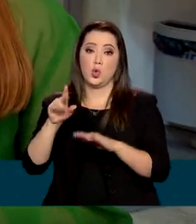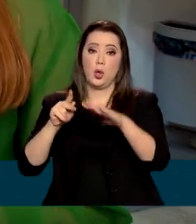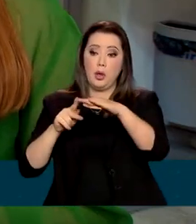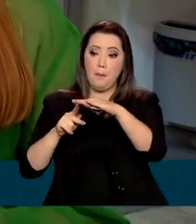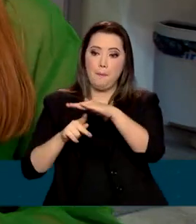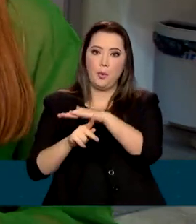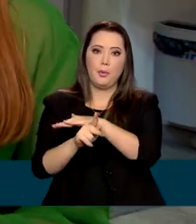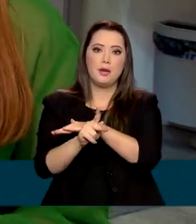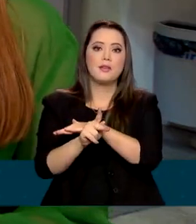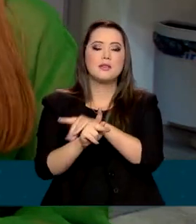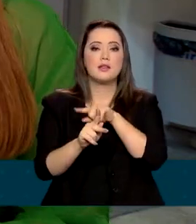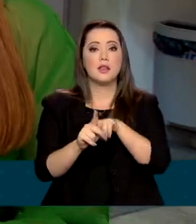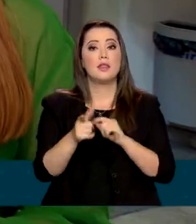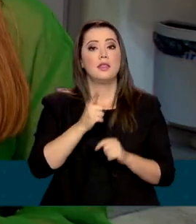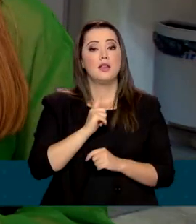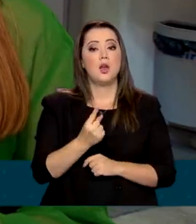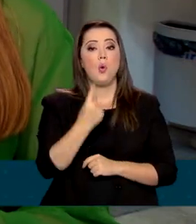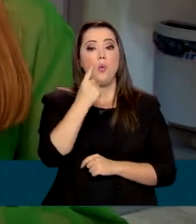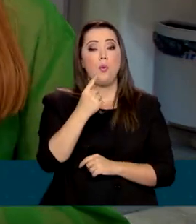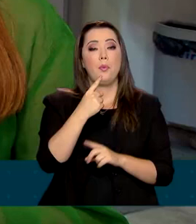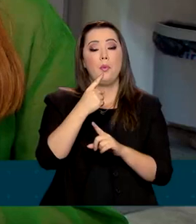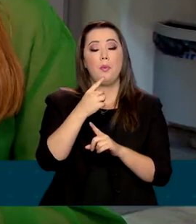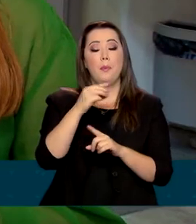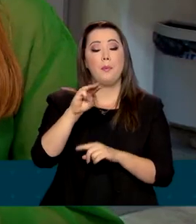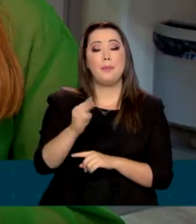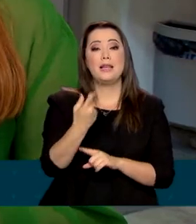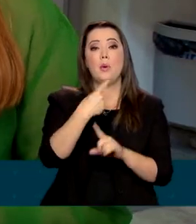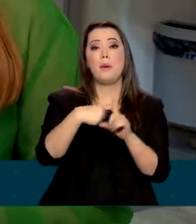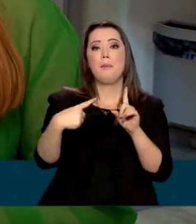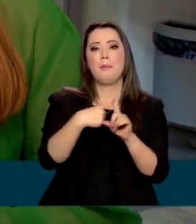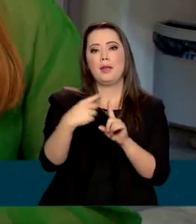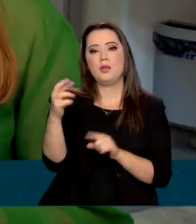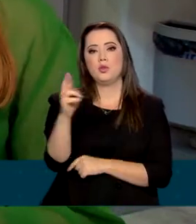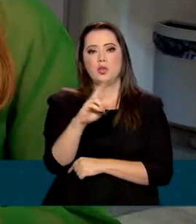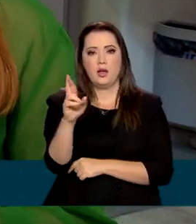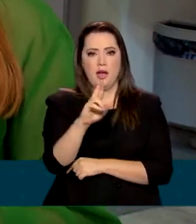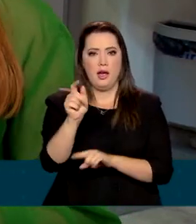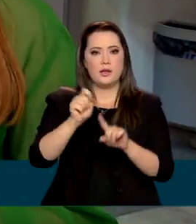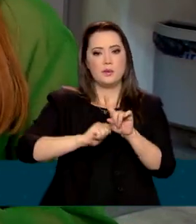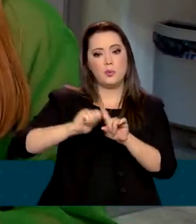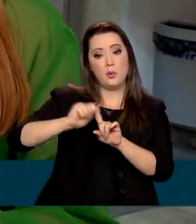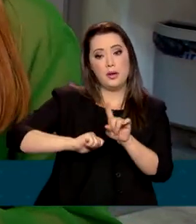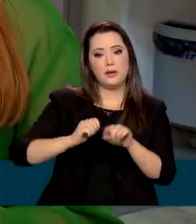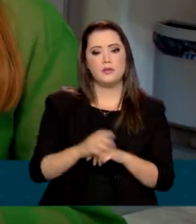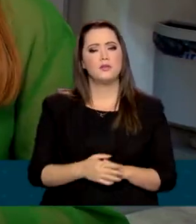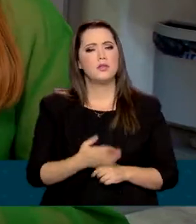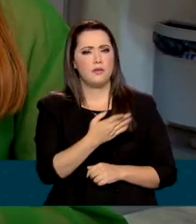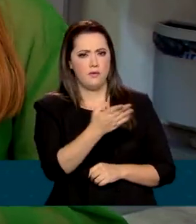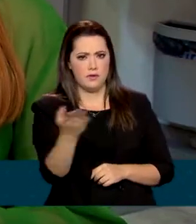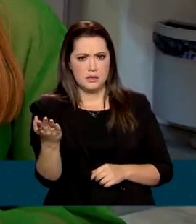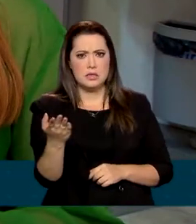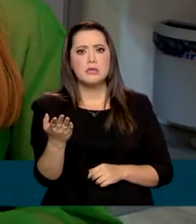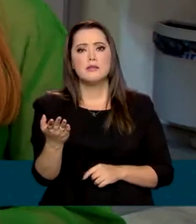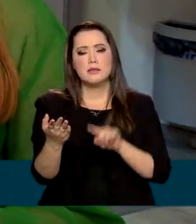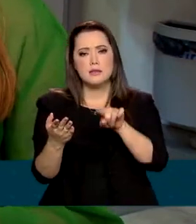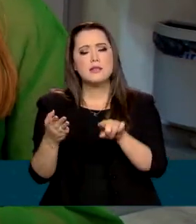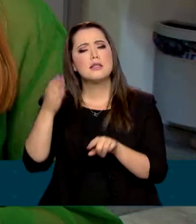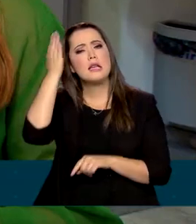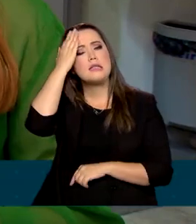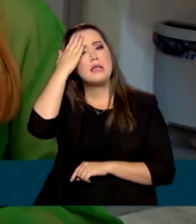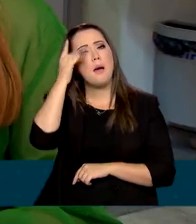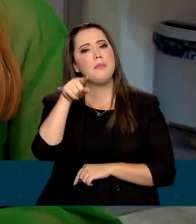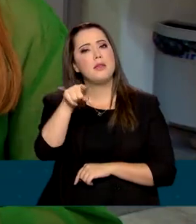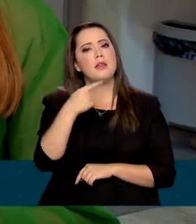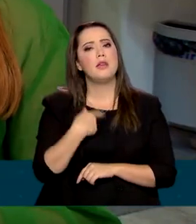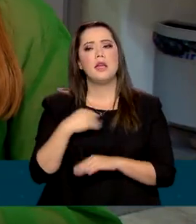será de 1,5 milhão de reais por mês. E você sabia que as instituições também ganham sem